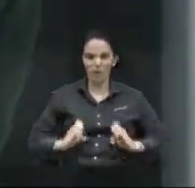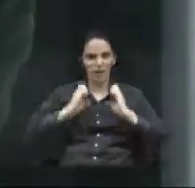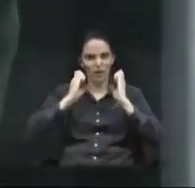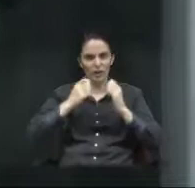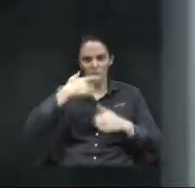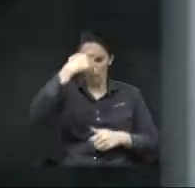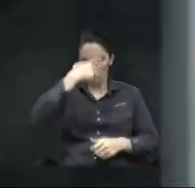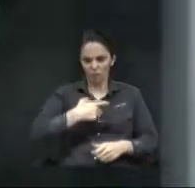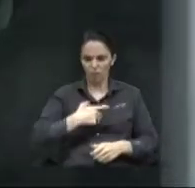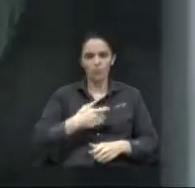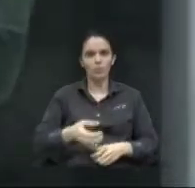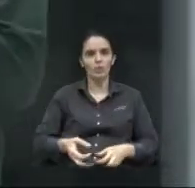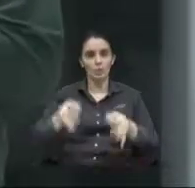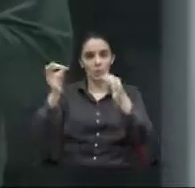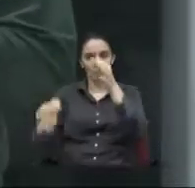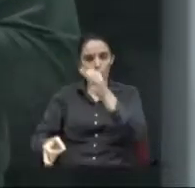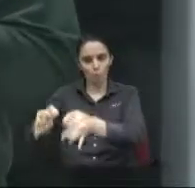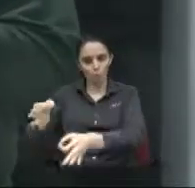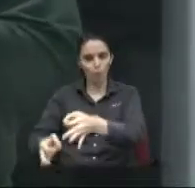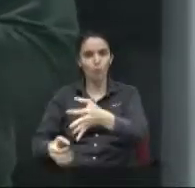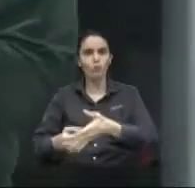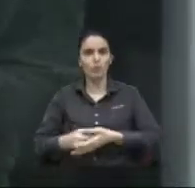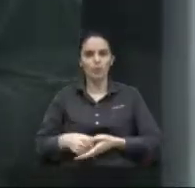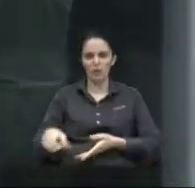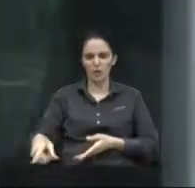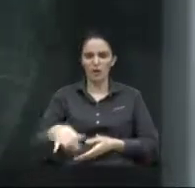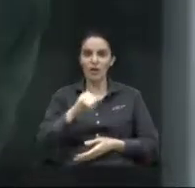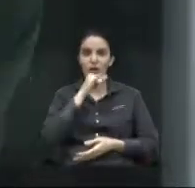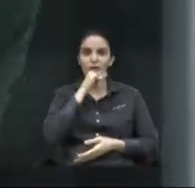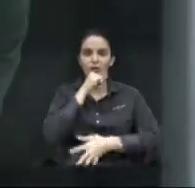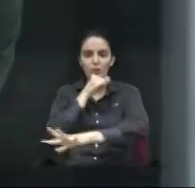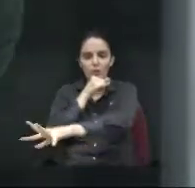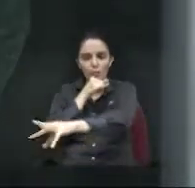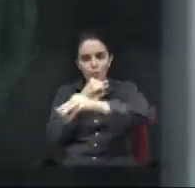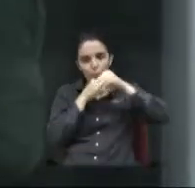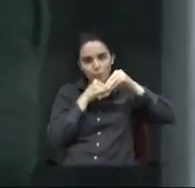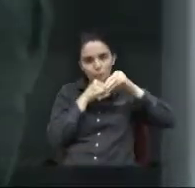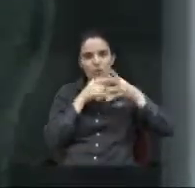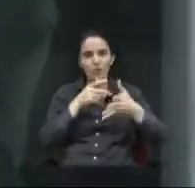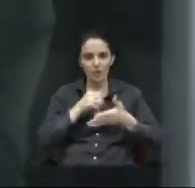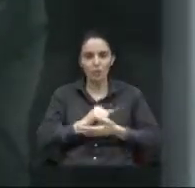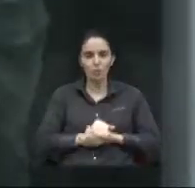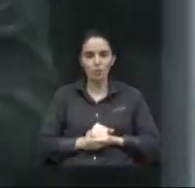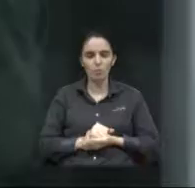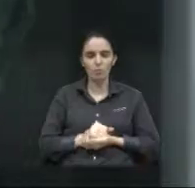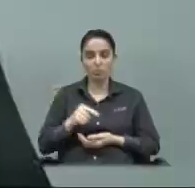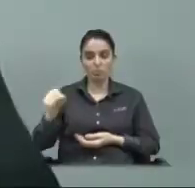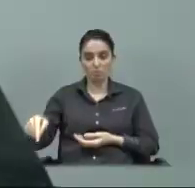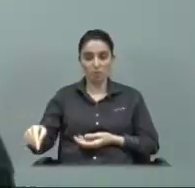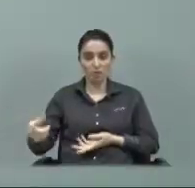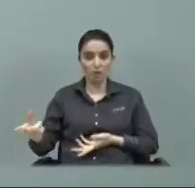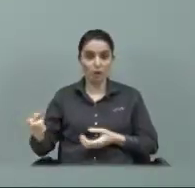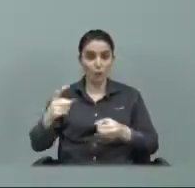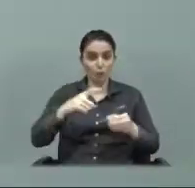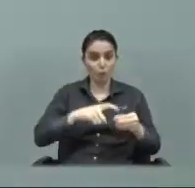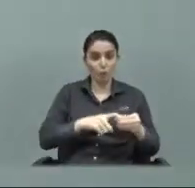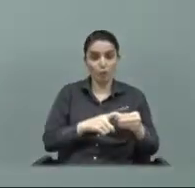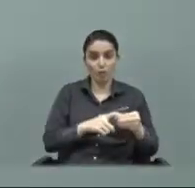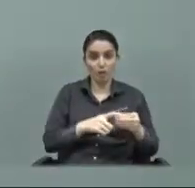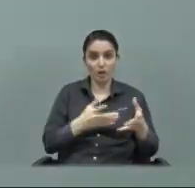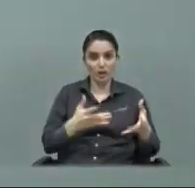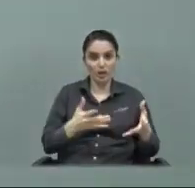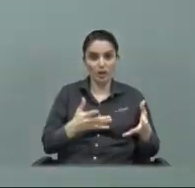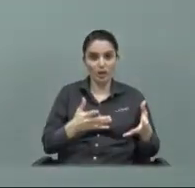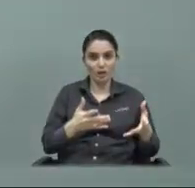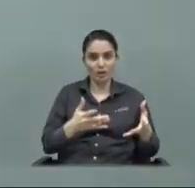e não só isso, dá os seus exemplos. Aonde já se viu ele voltar, aonde cresceu, para